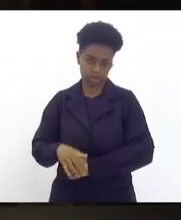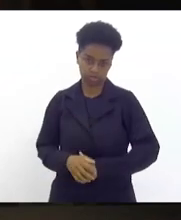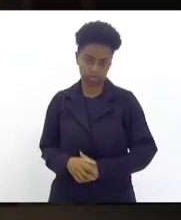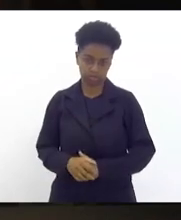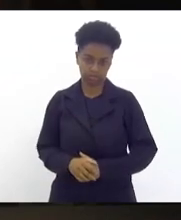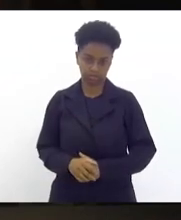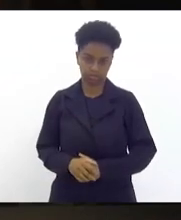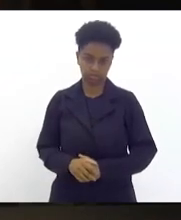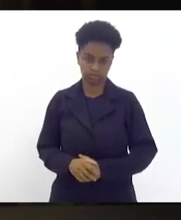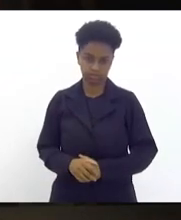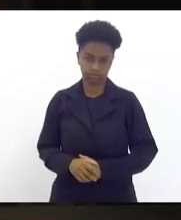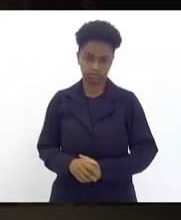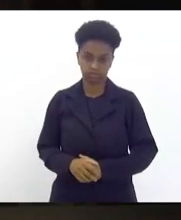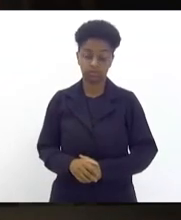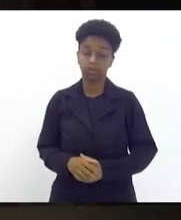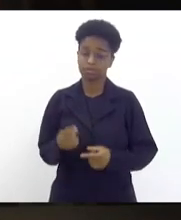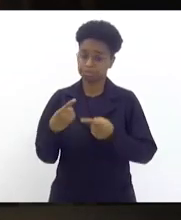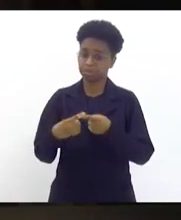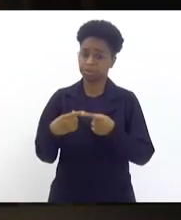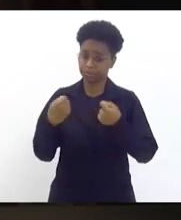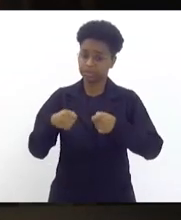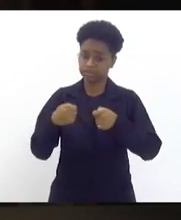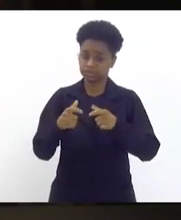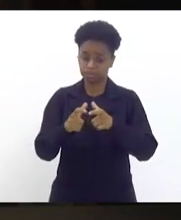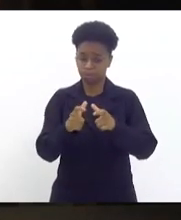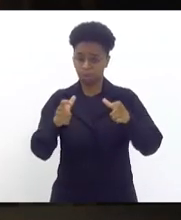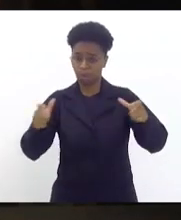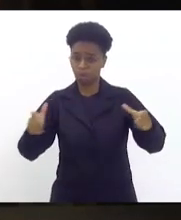foi imensamente ampliada